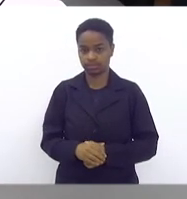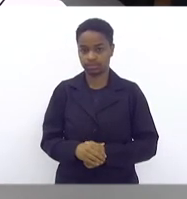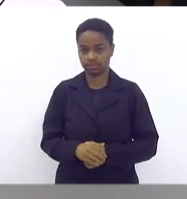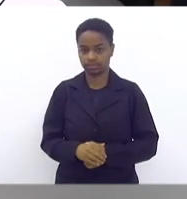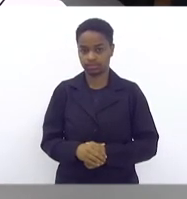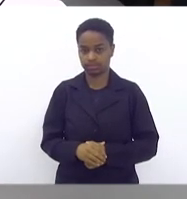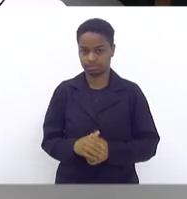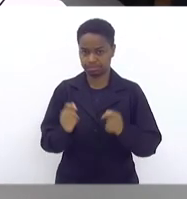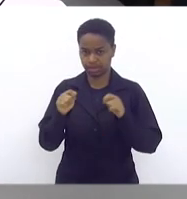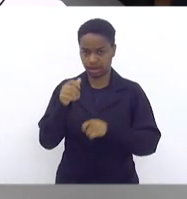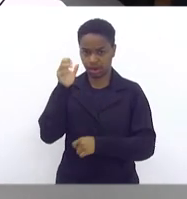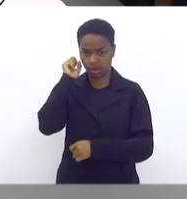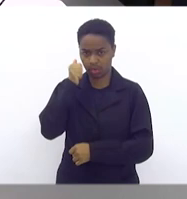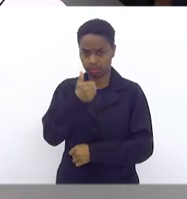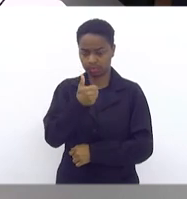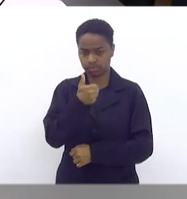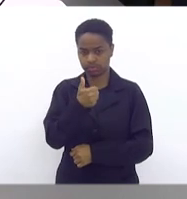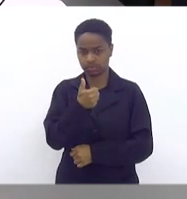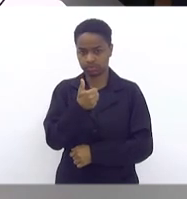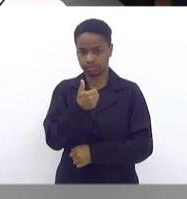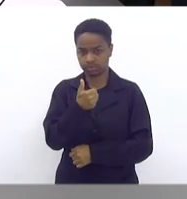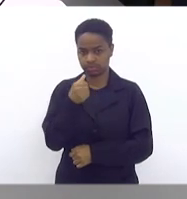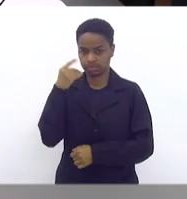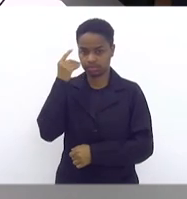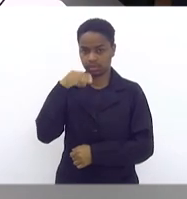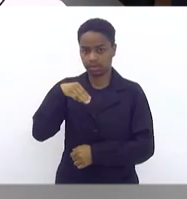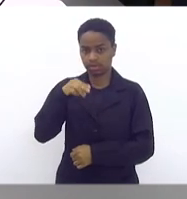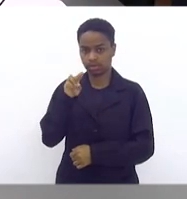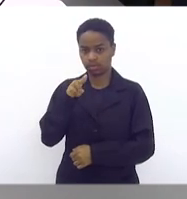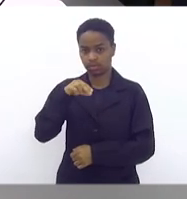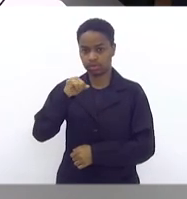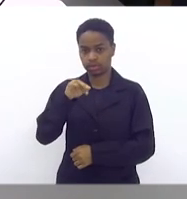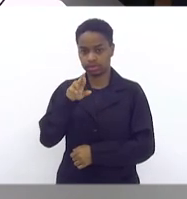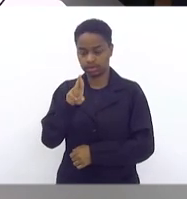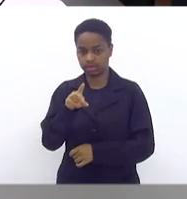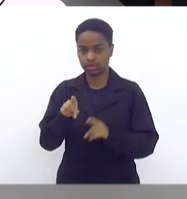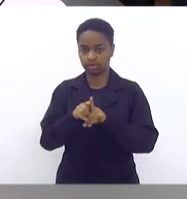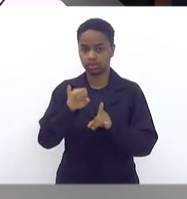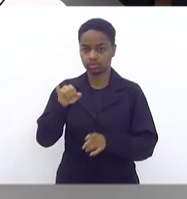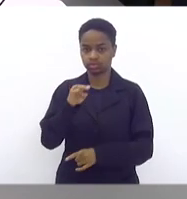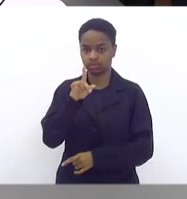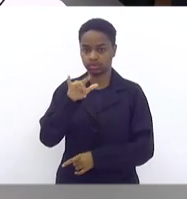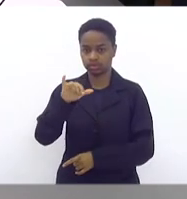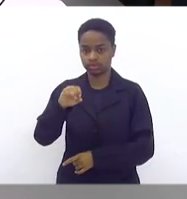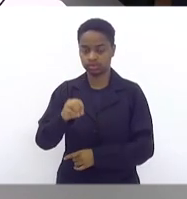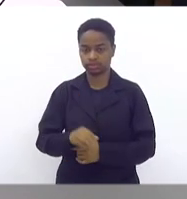Senhor nos ouve deputado munir Neto Deputado Júlio